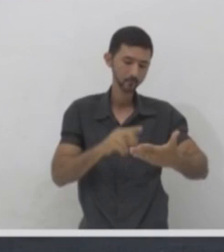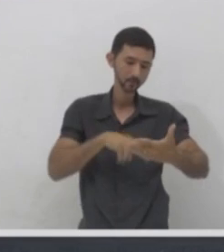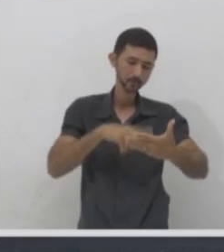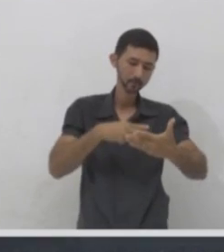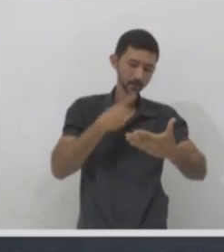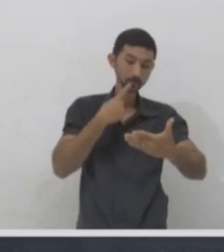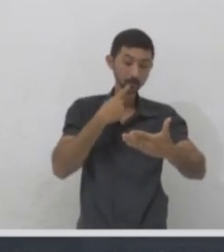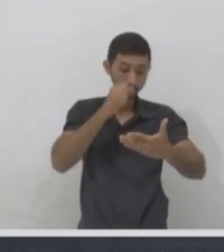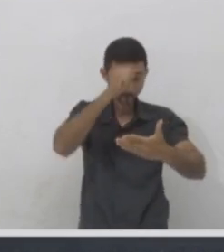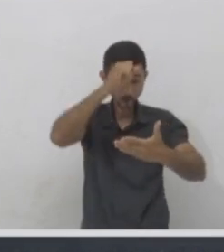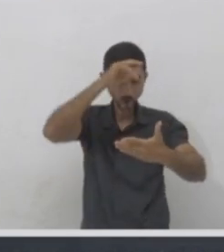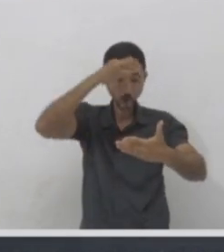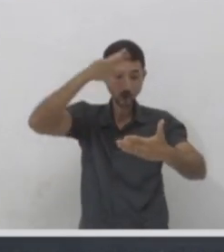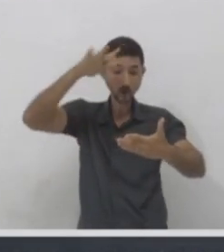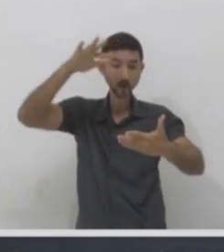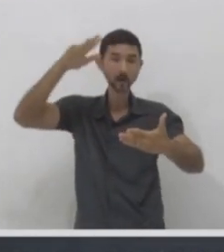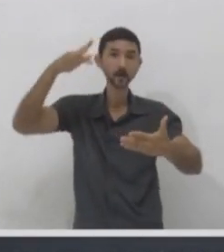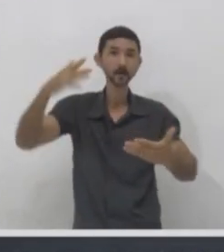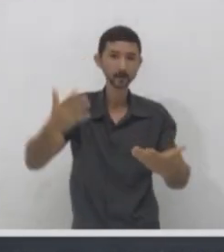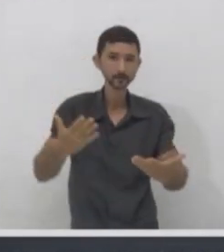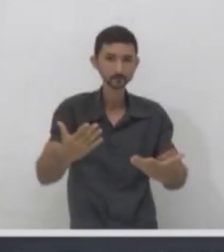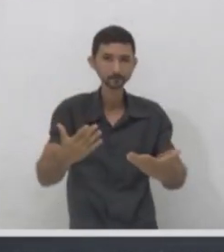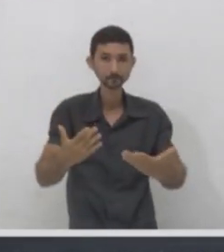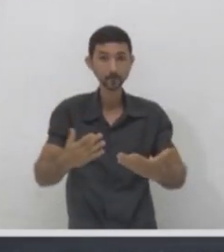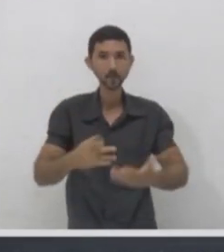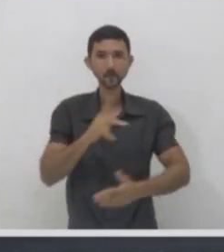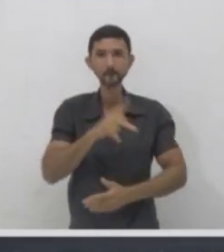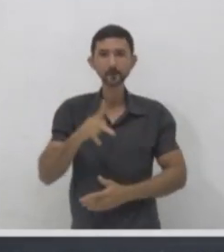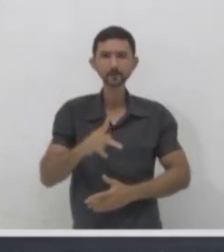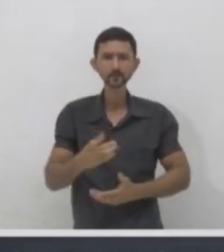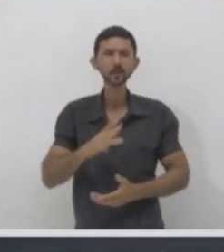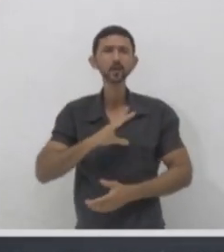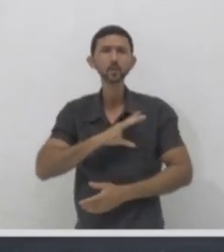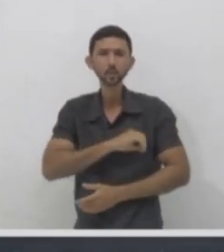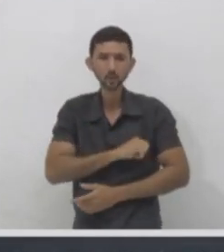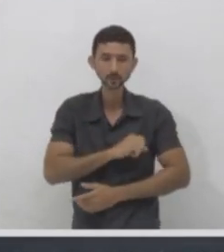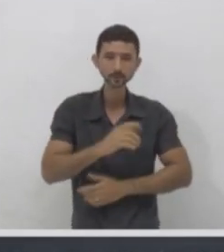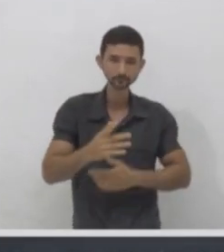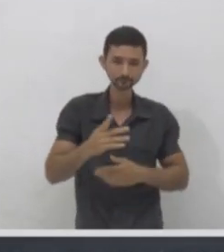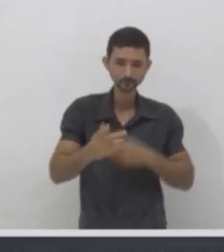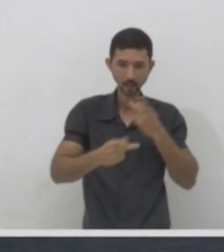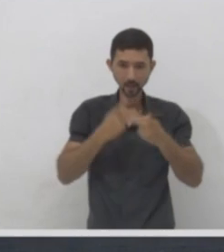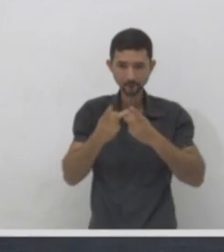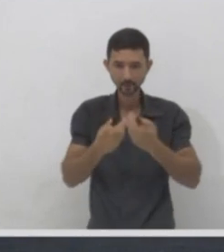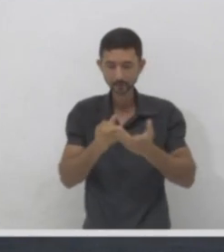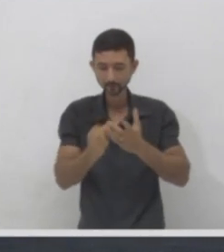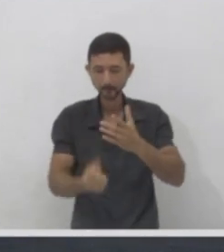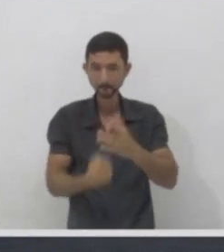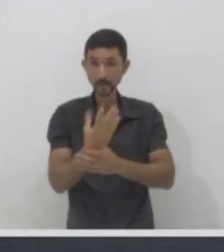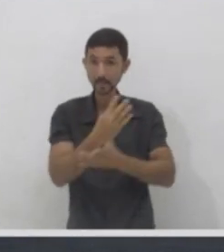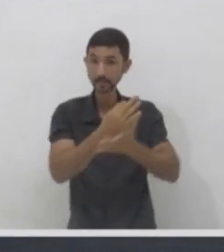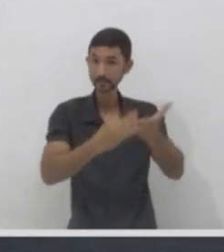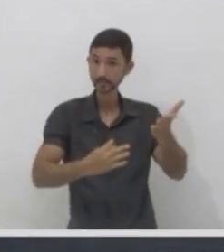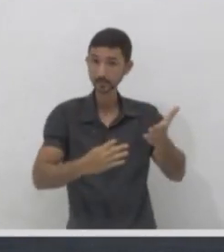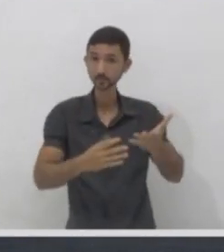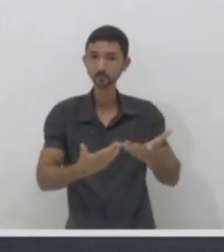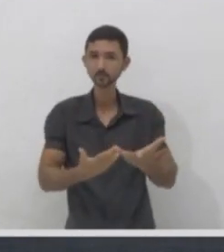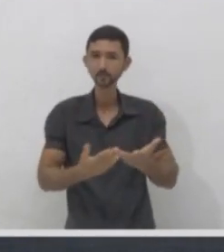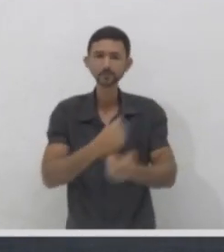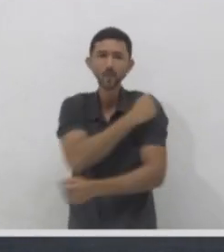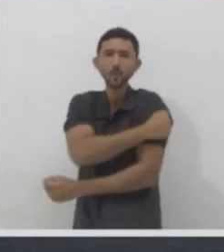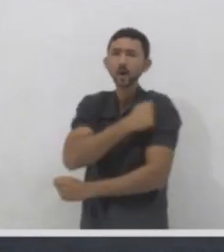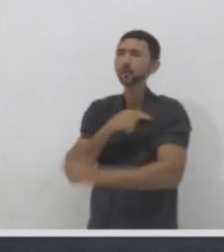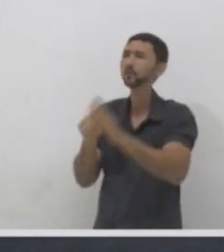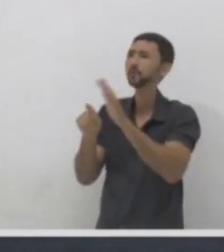coisa que todos os professores amam. Quando a gente fala assim para produção de texto, né? Aí o aluno pega e